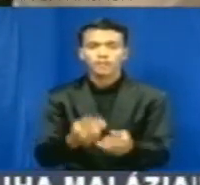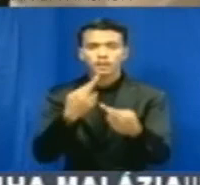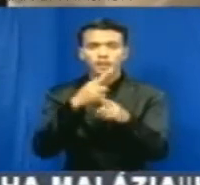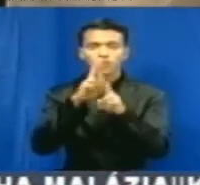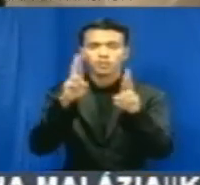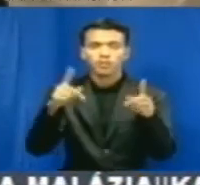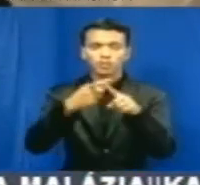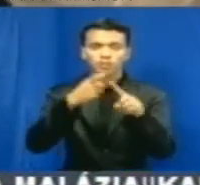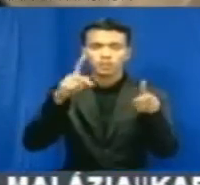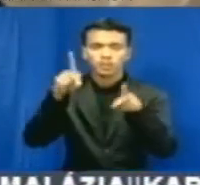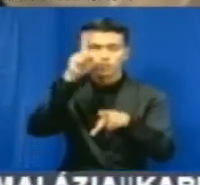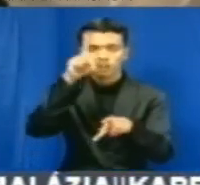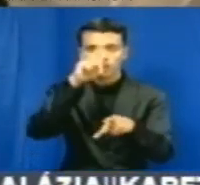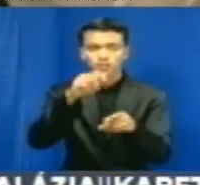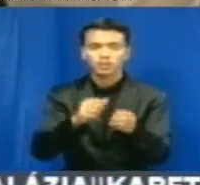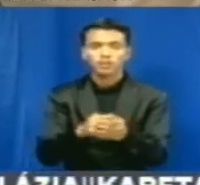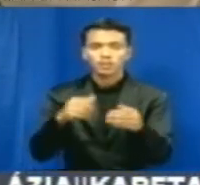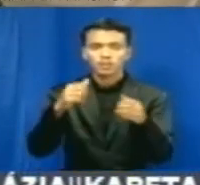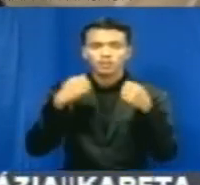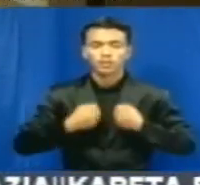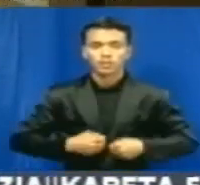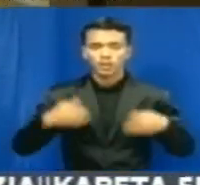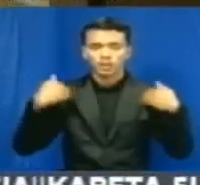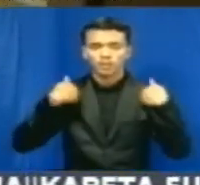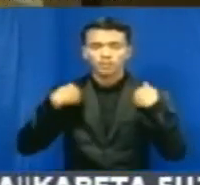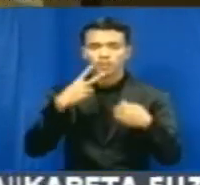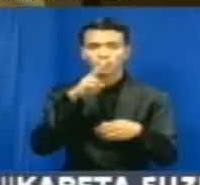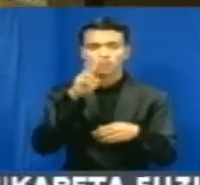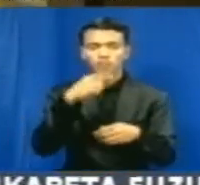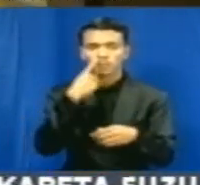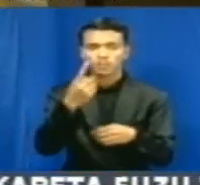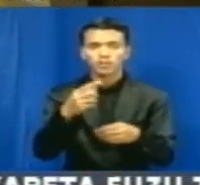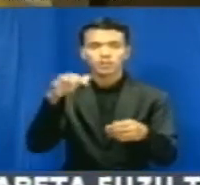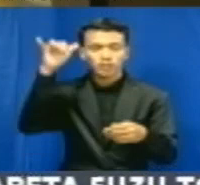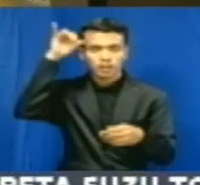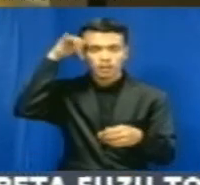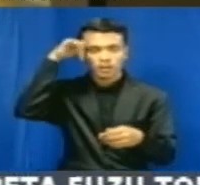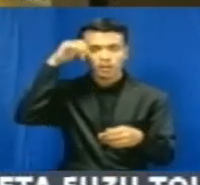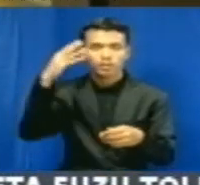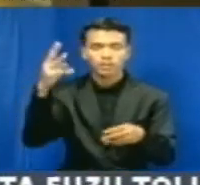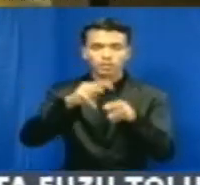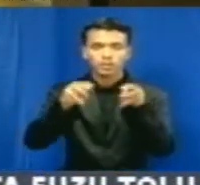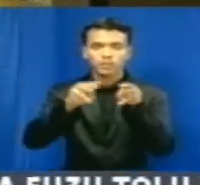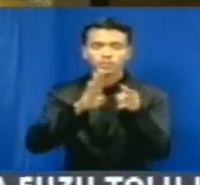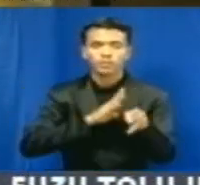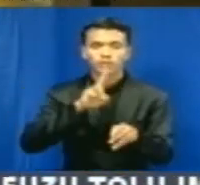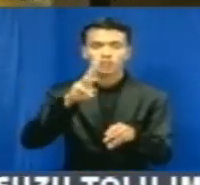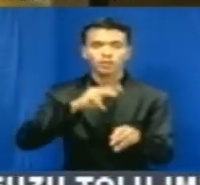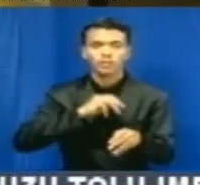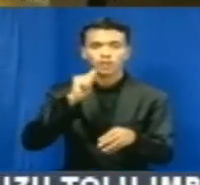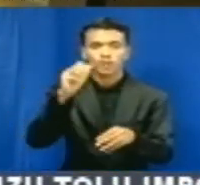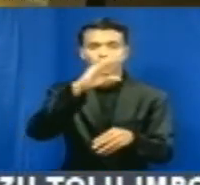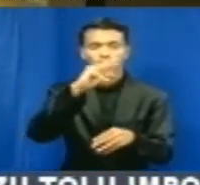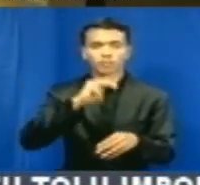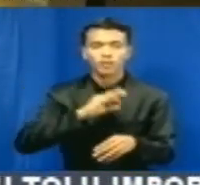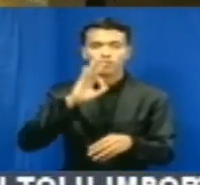da equipa pesquisador saúde animal indica que a vaca e o município Baucau, Maliana, no